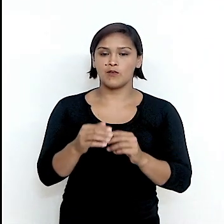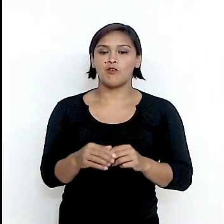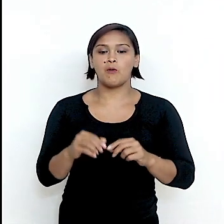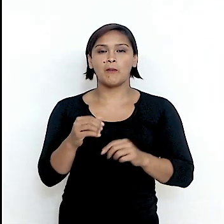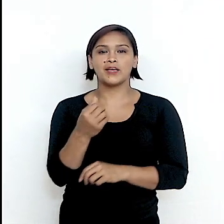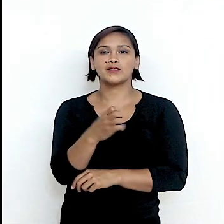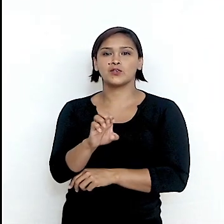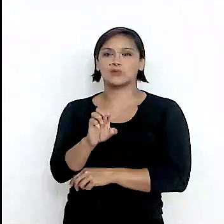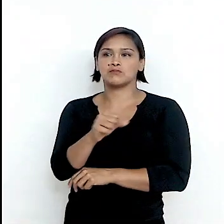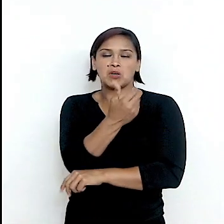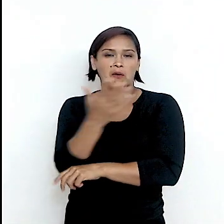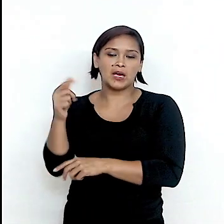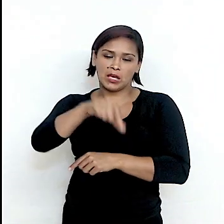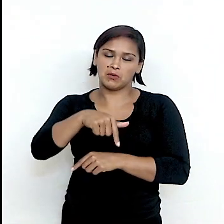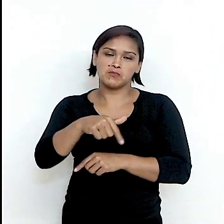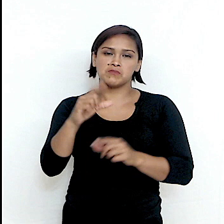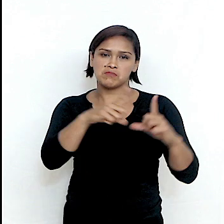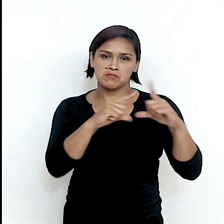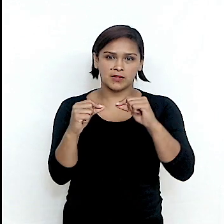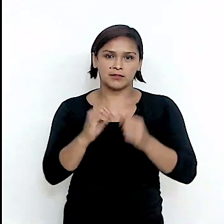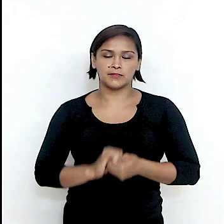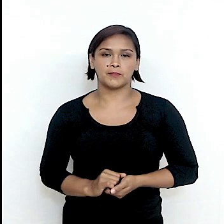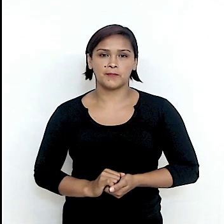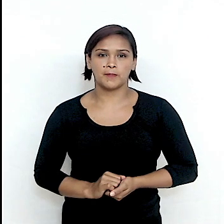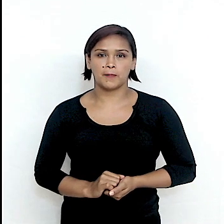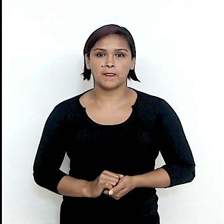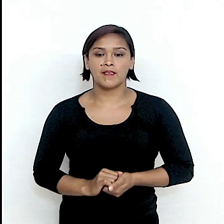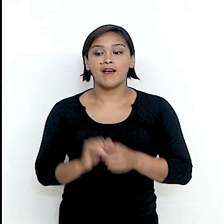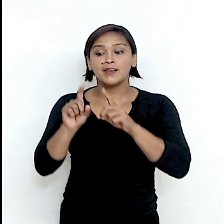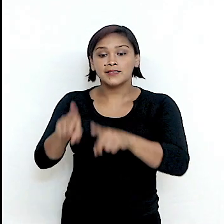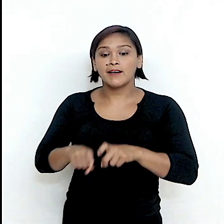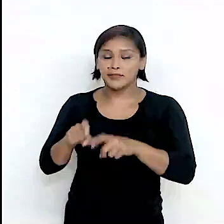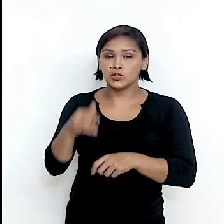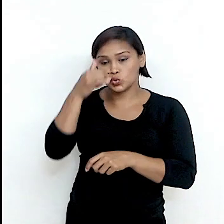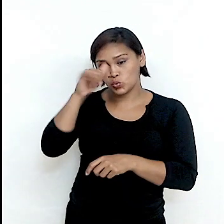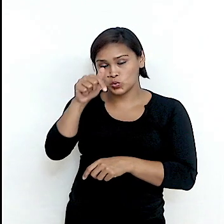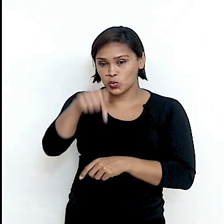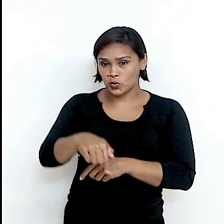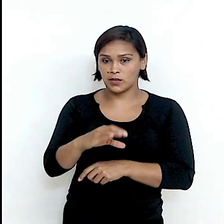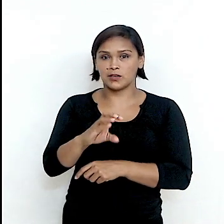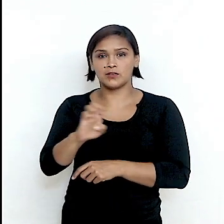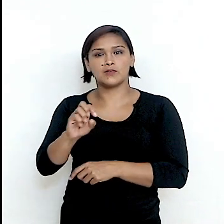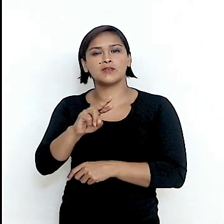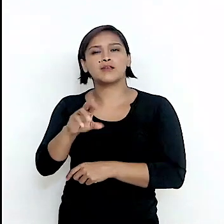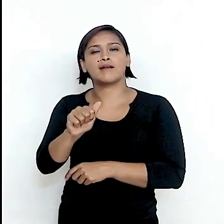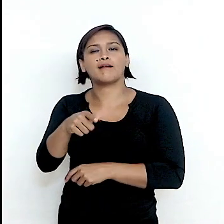Cerrado e da agricultura né no cerrado